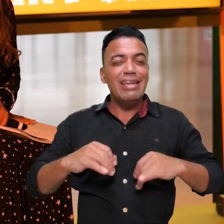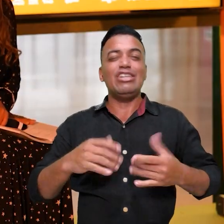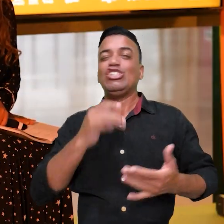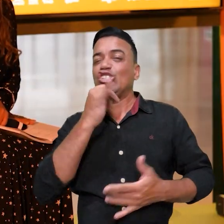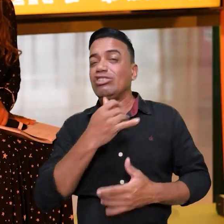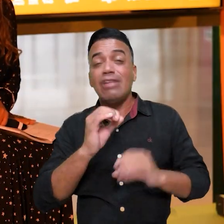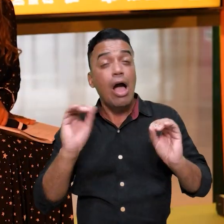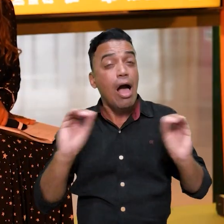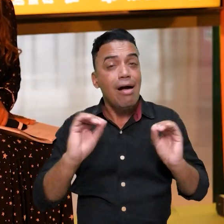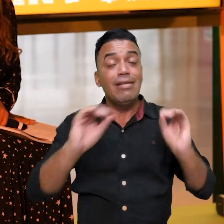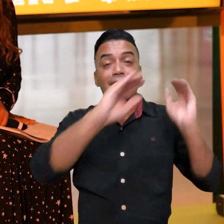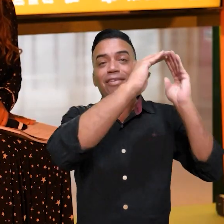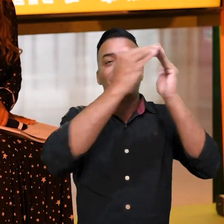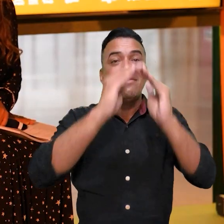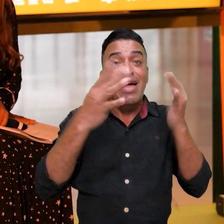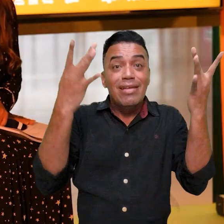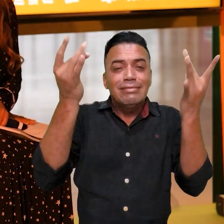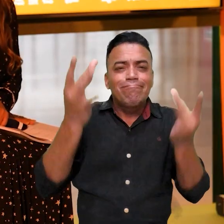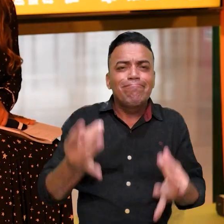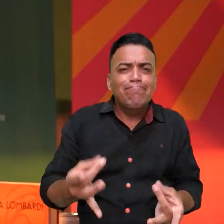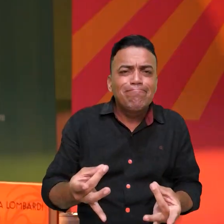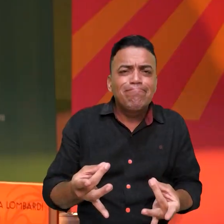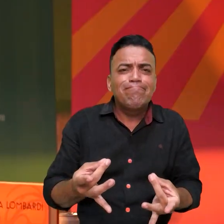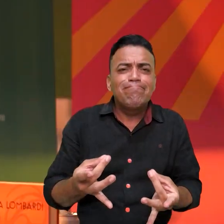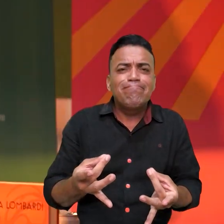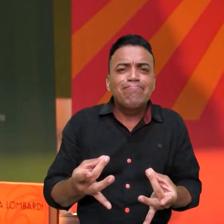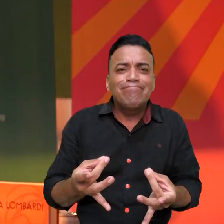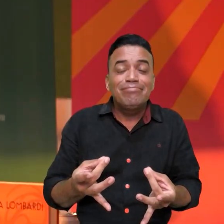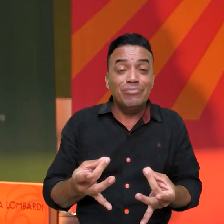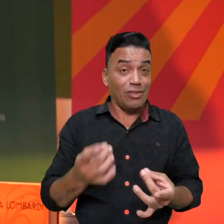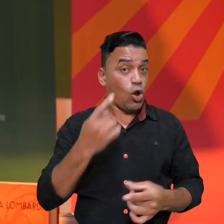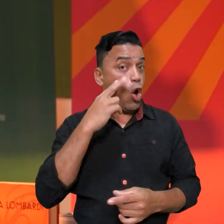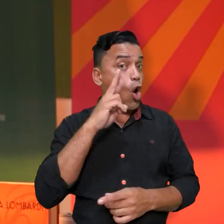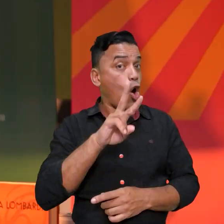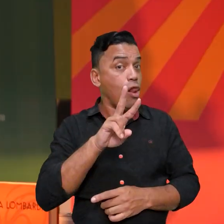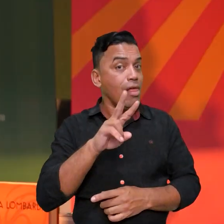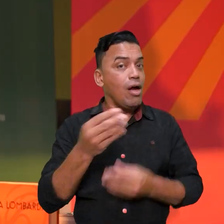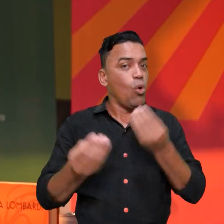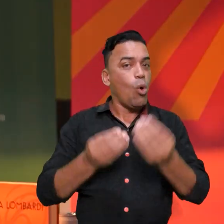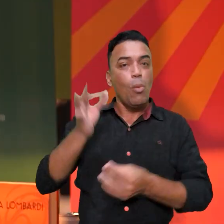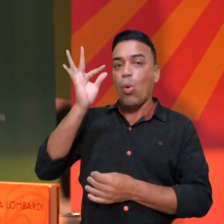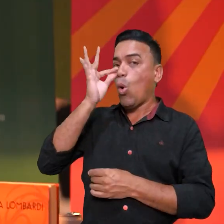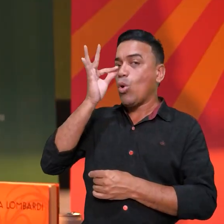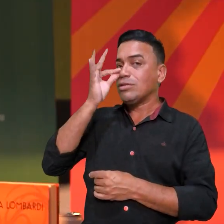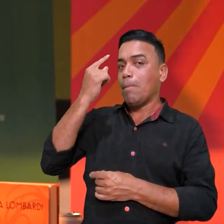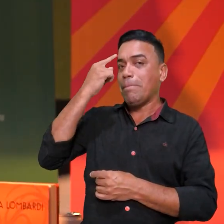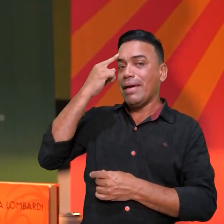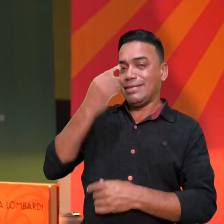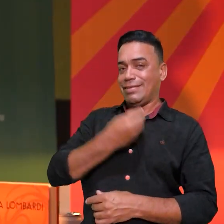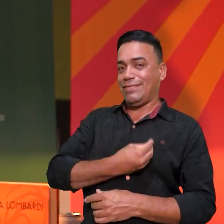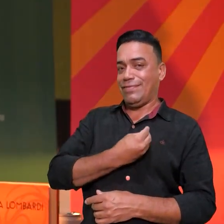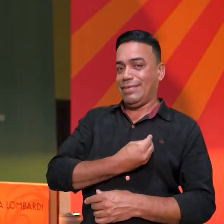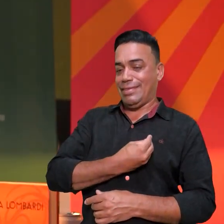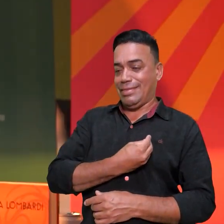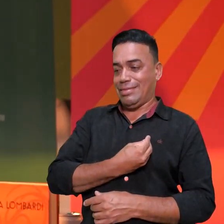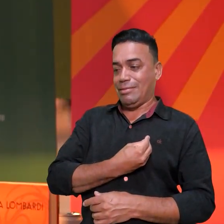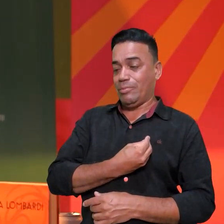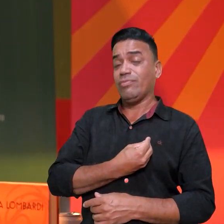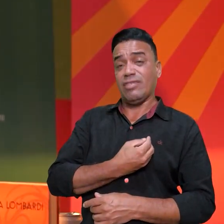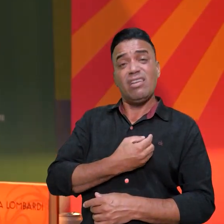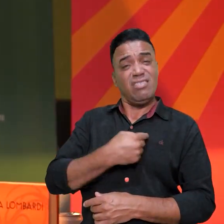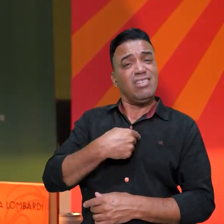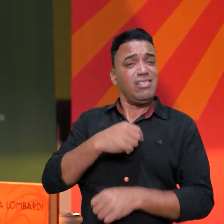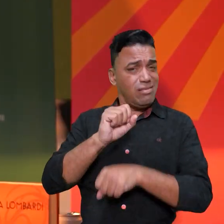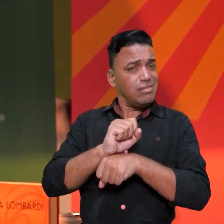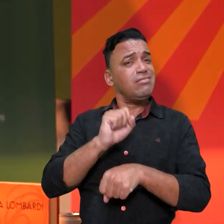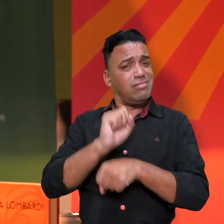ele descreve a favela. Olha como a Conceição pensa na vida dela. Não, eu vou ter... É